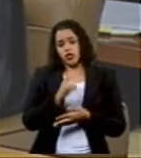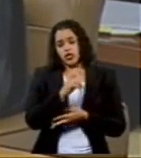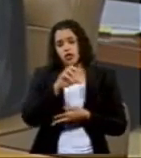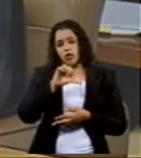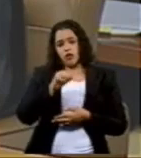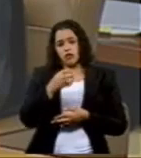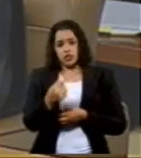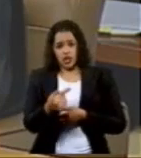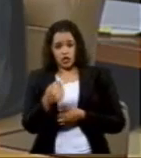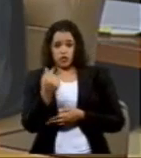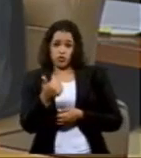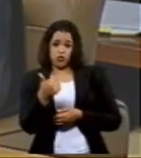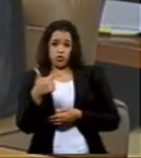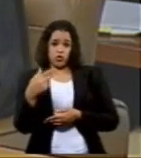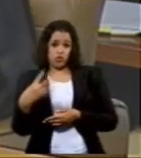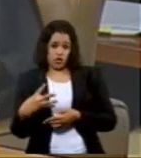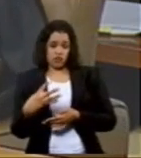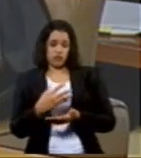597.124,